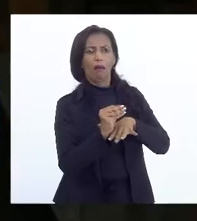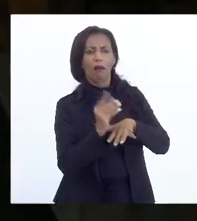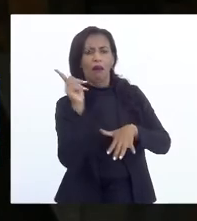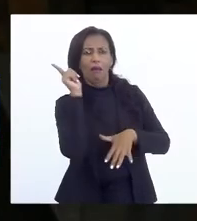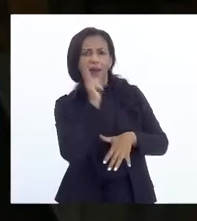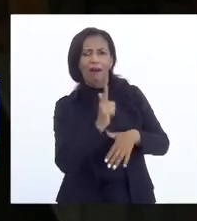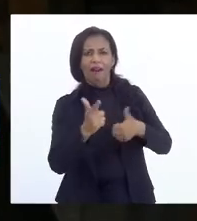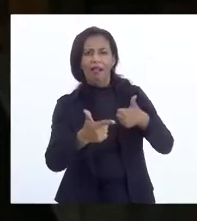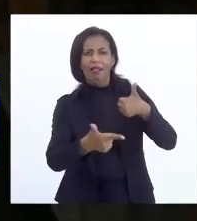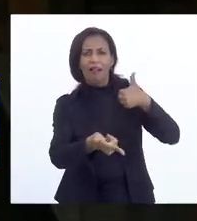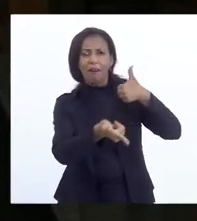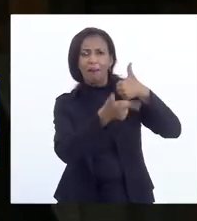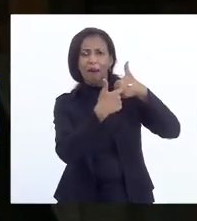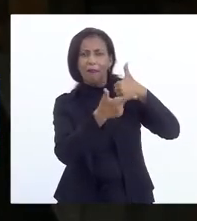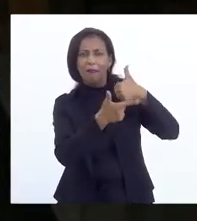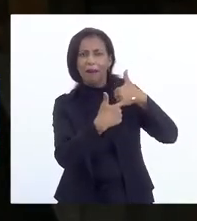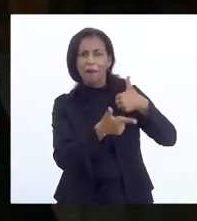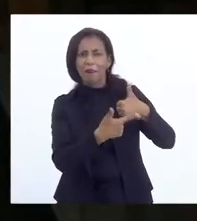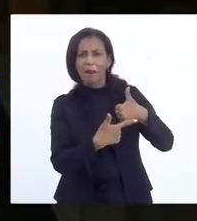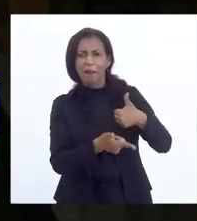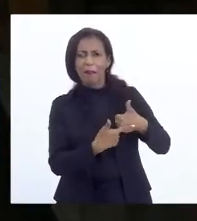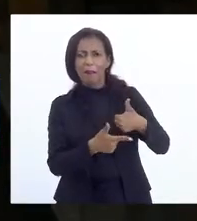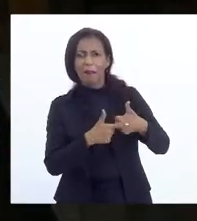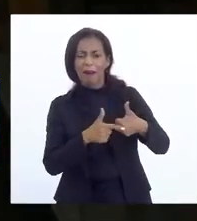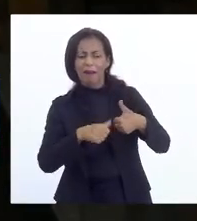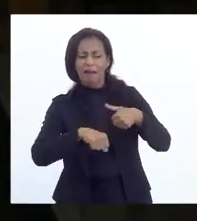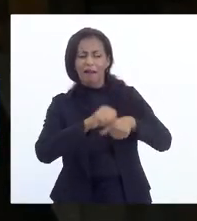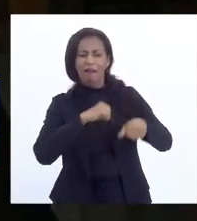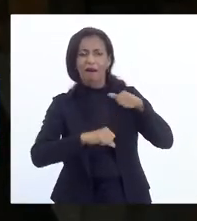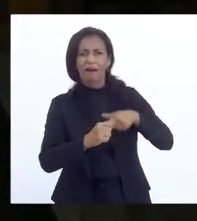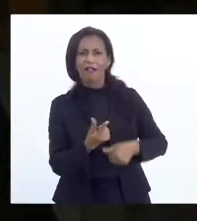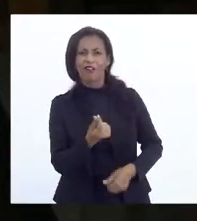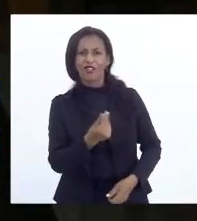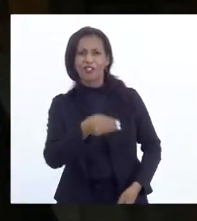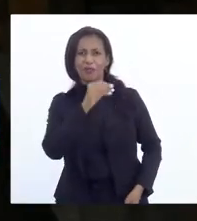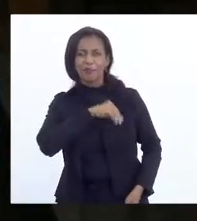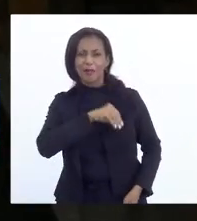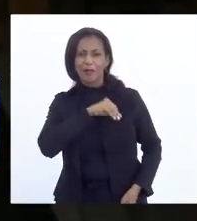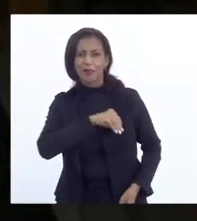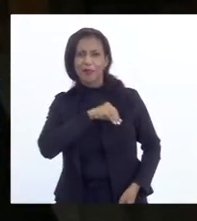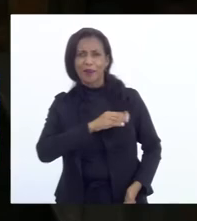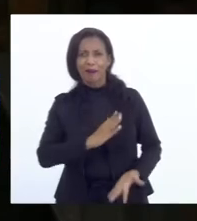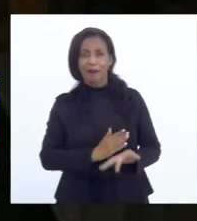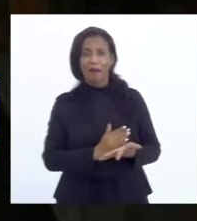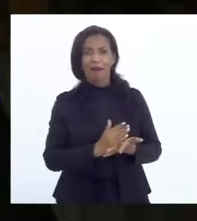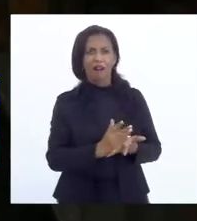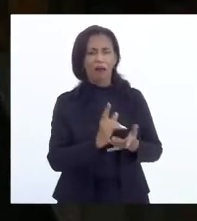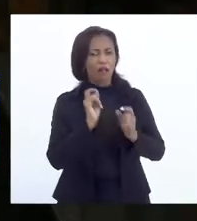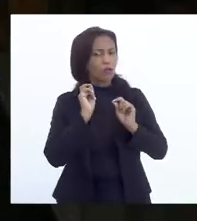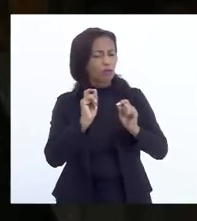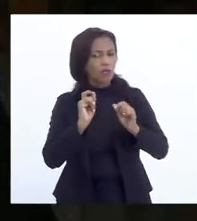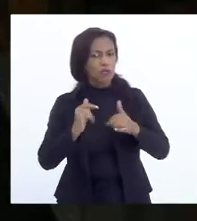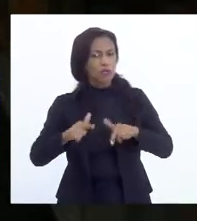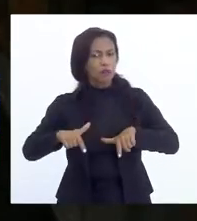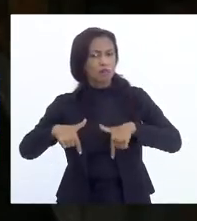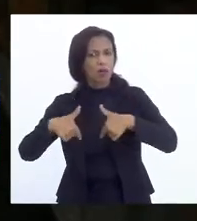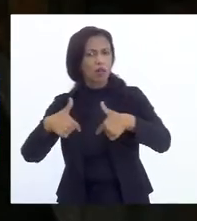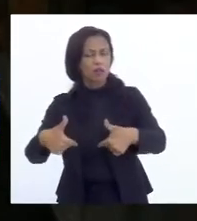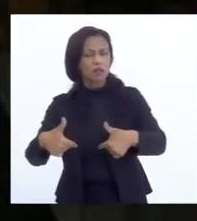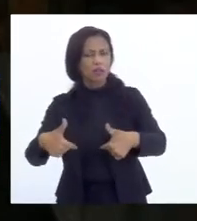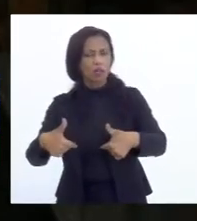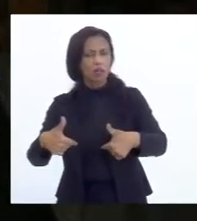ganhar likes e, com esses likes, ganhar dinheiro a partir do que seria uma ação da